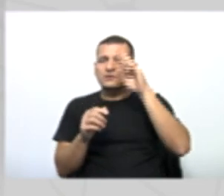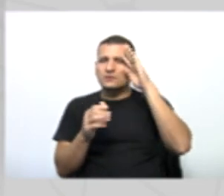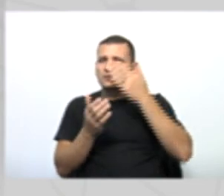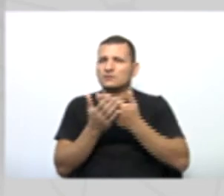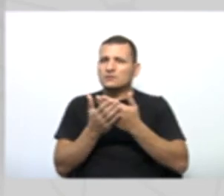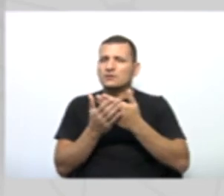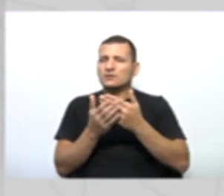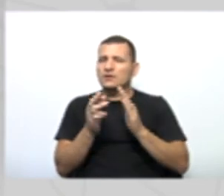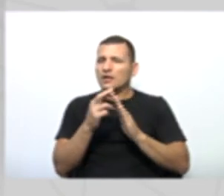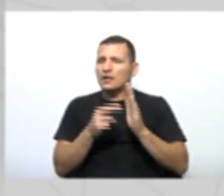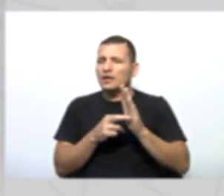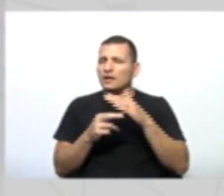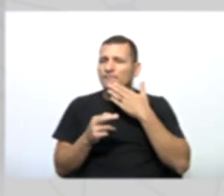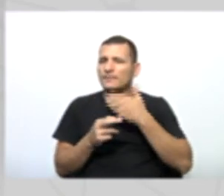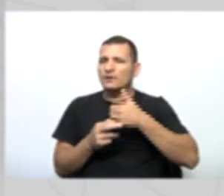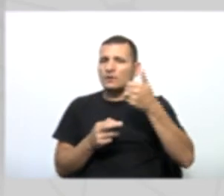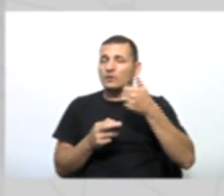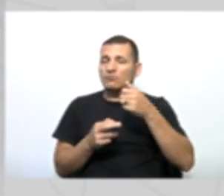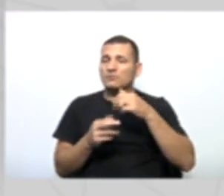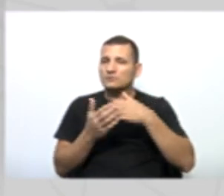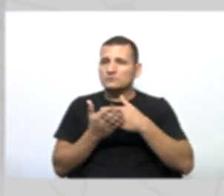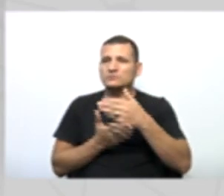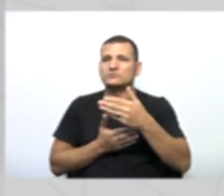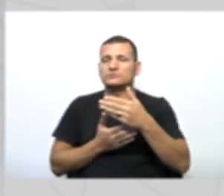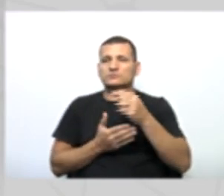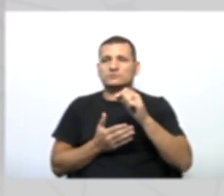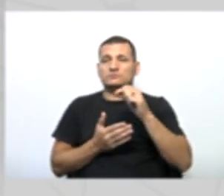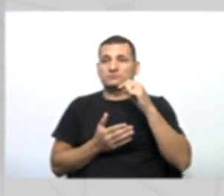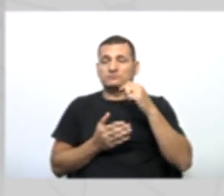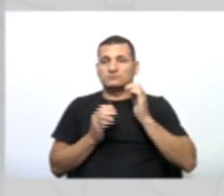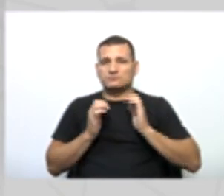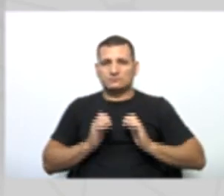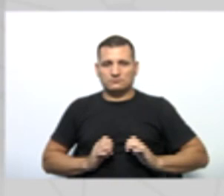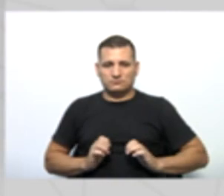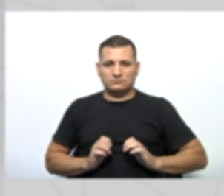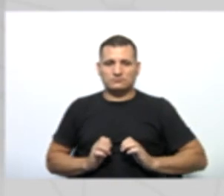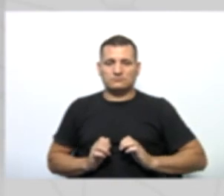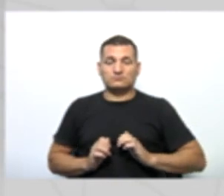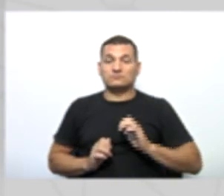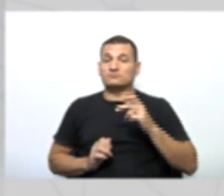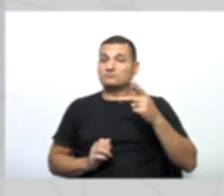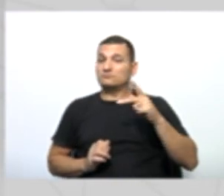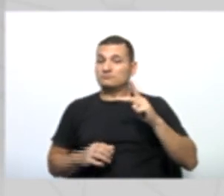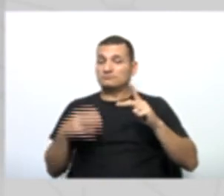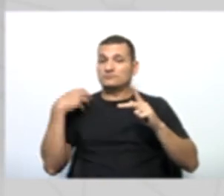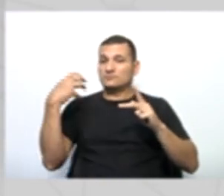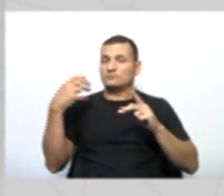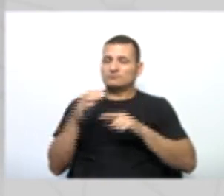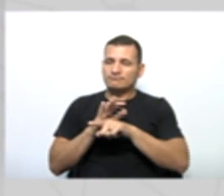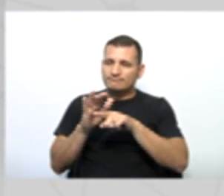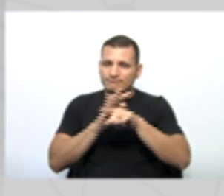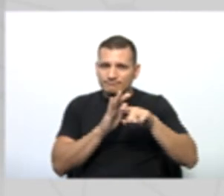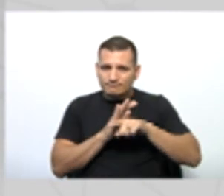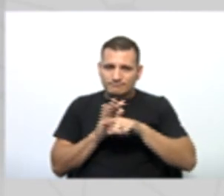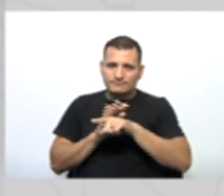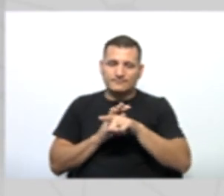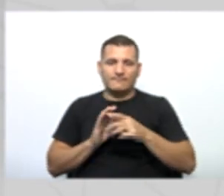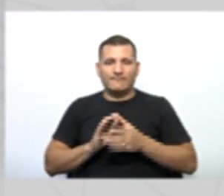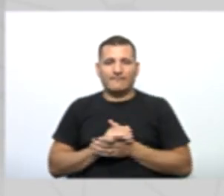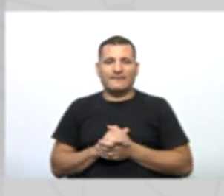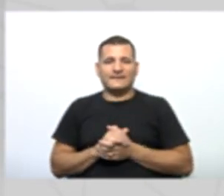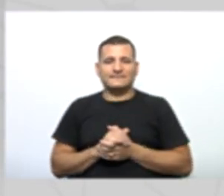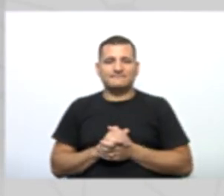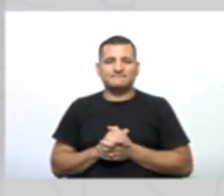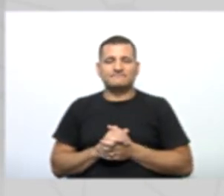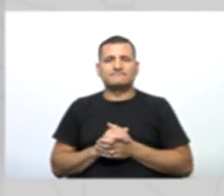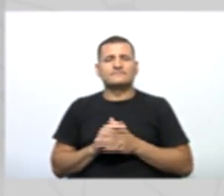as melhores. Então, é assim que inicia a ética a partir dos questionamentos de Sócrates. Mas